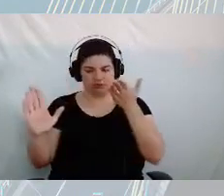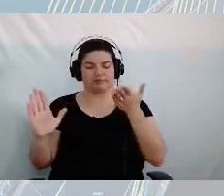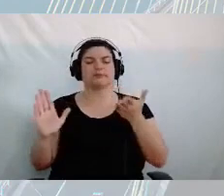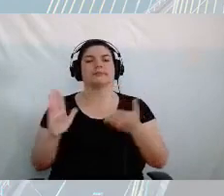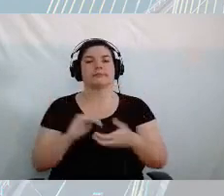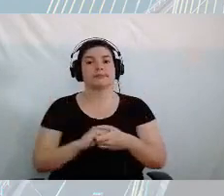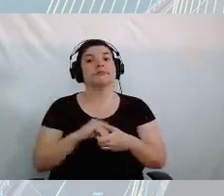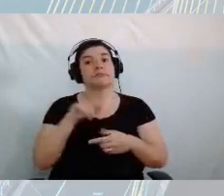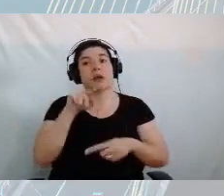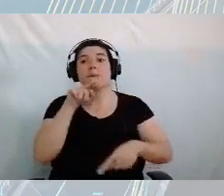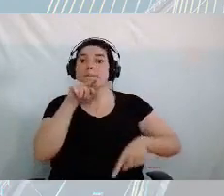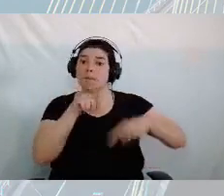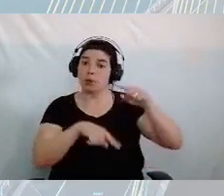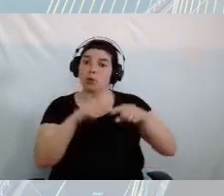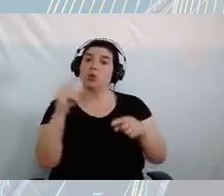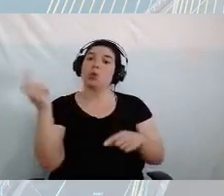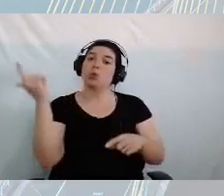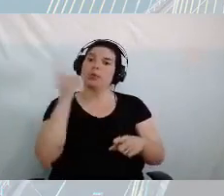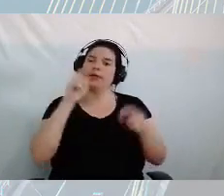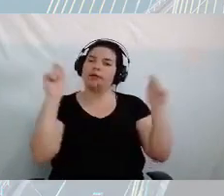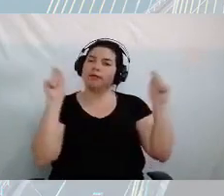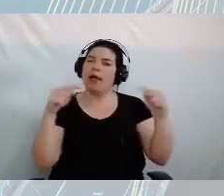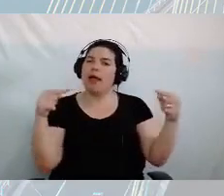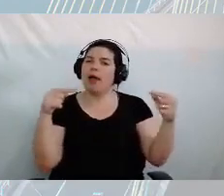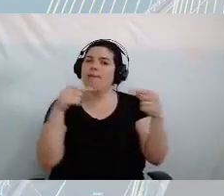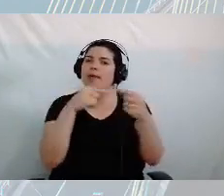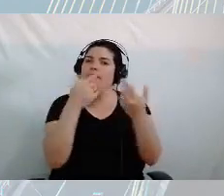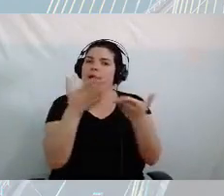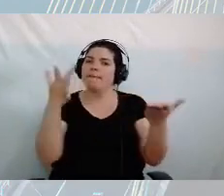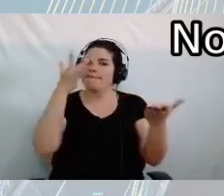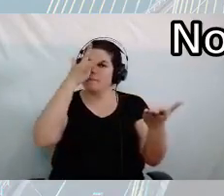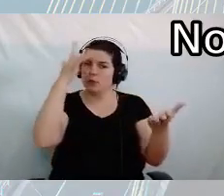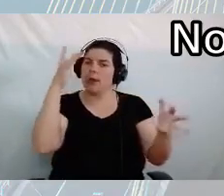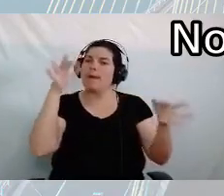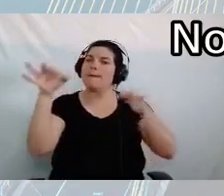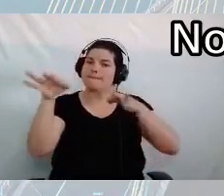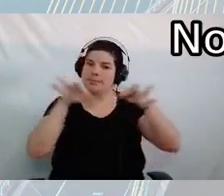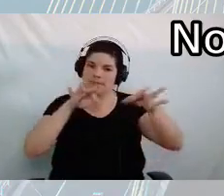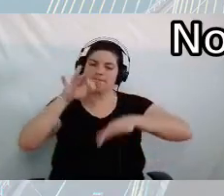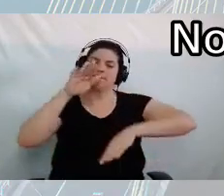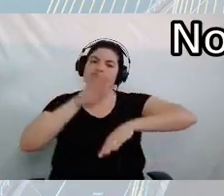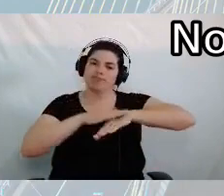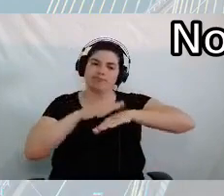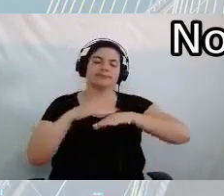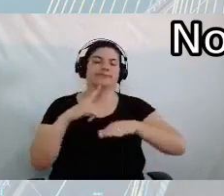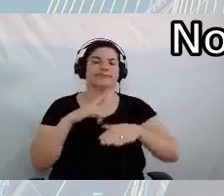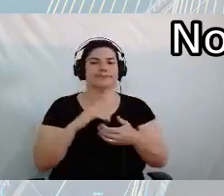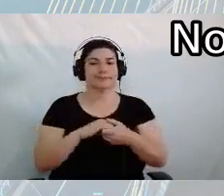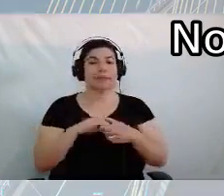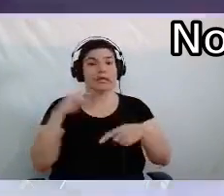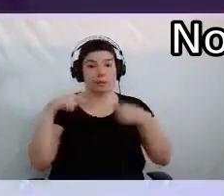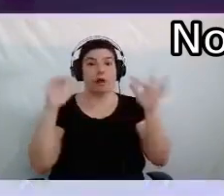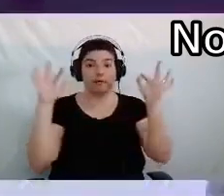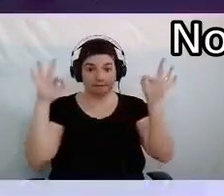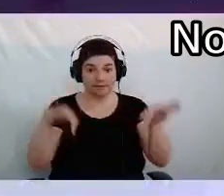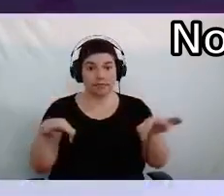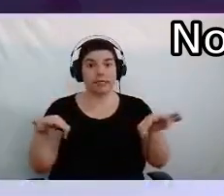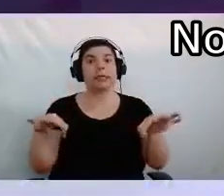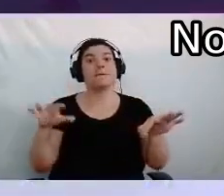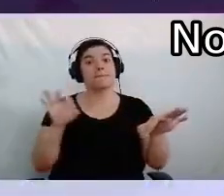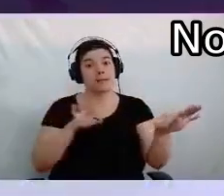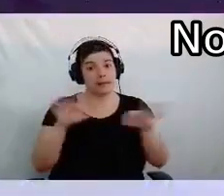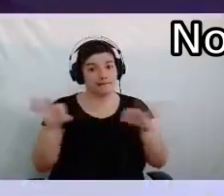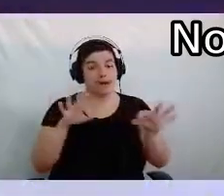produto vai ficando cada vez com a cara das pessoas que estão o criando. No final, a gente pega e faz a leitura do produto